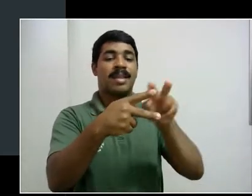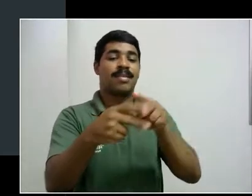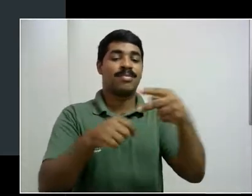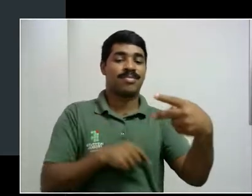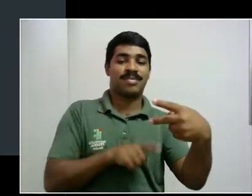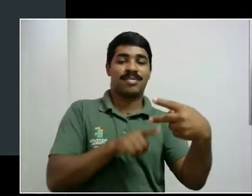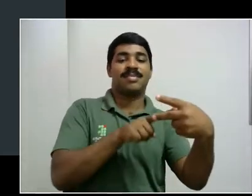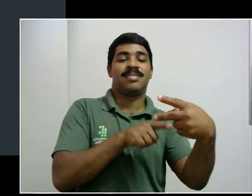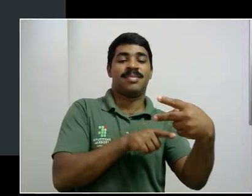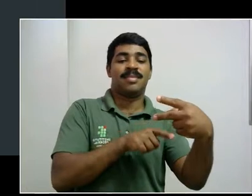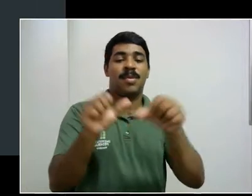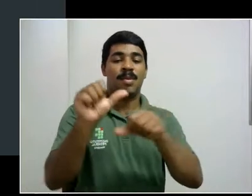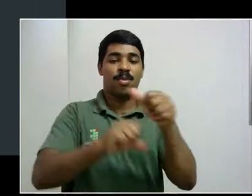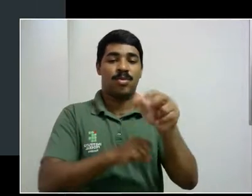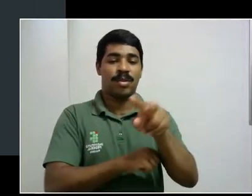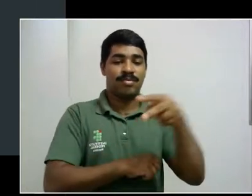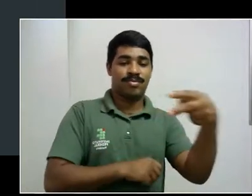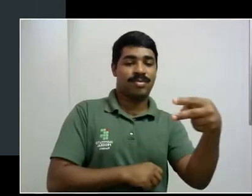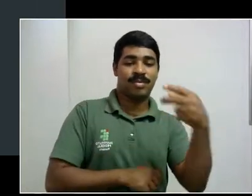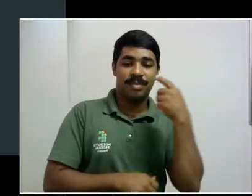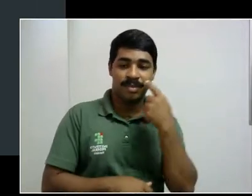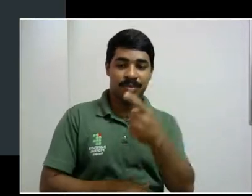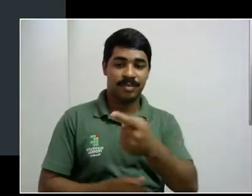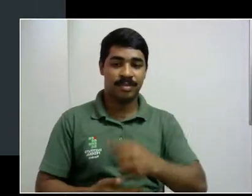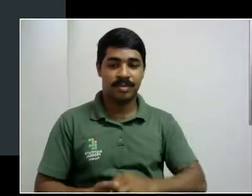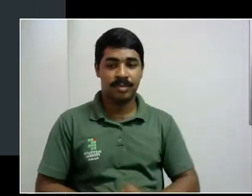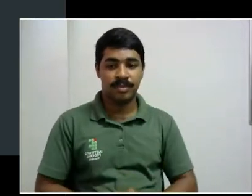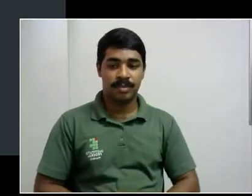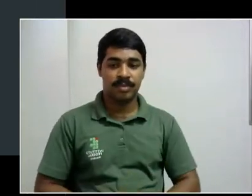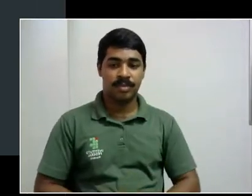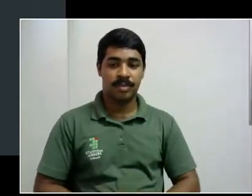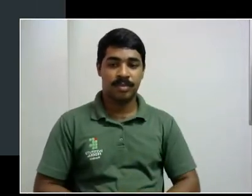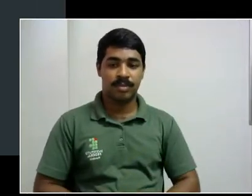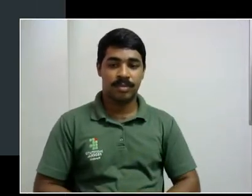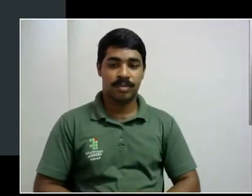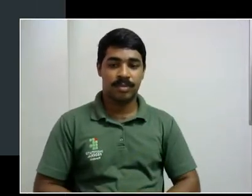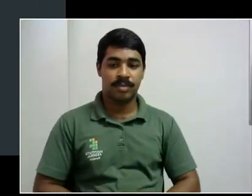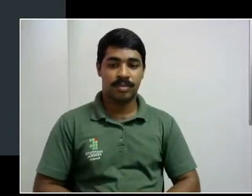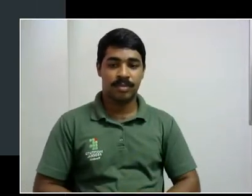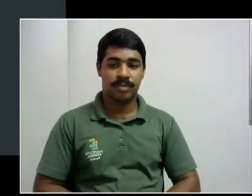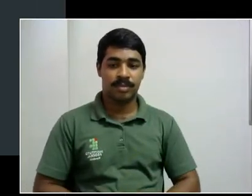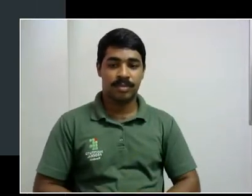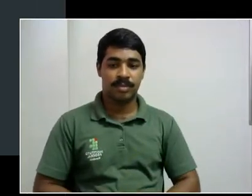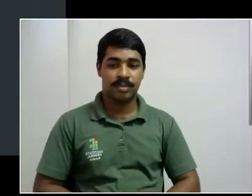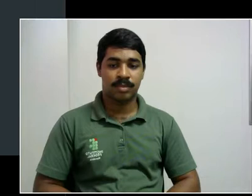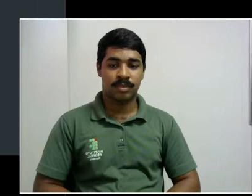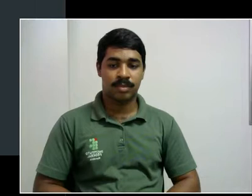2k maior que 6, repetir.